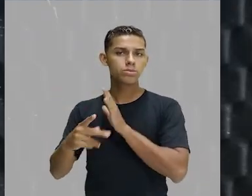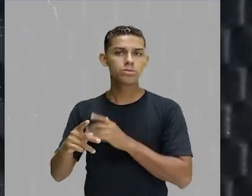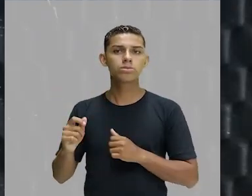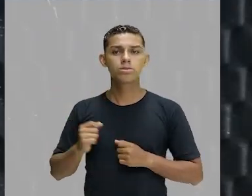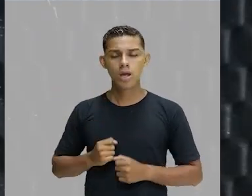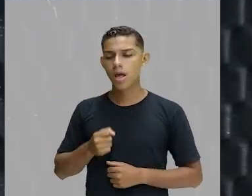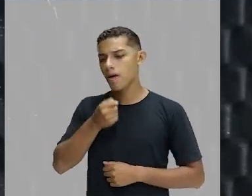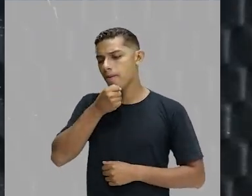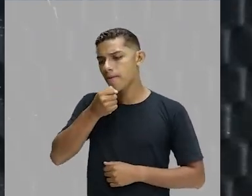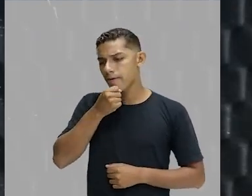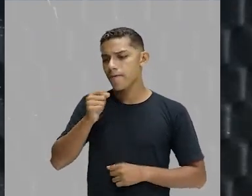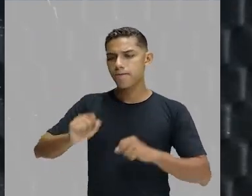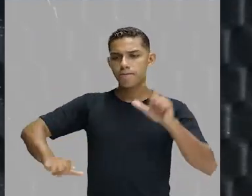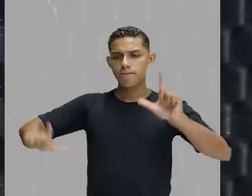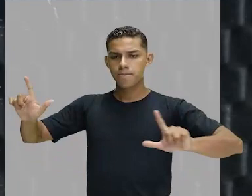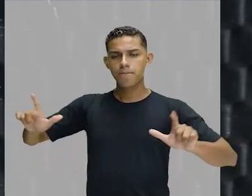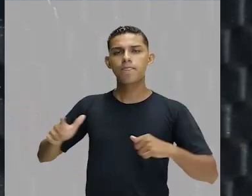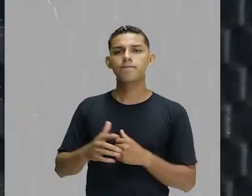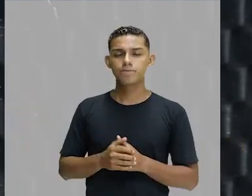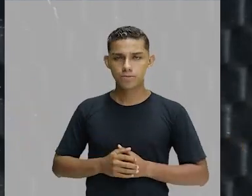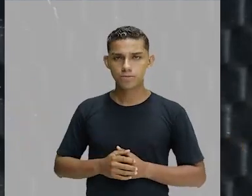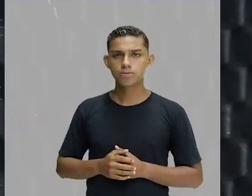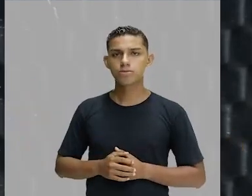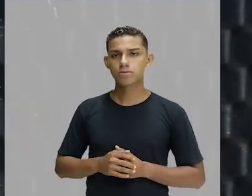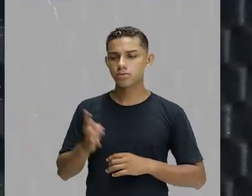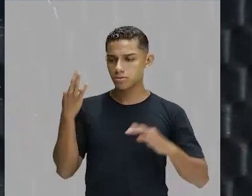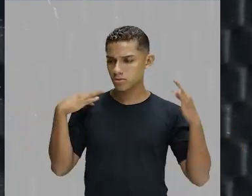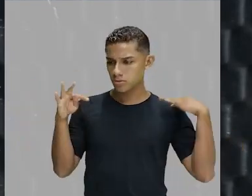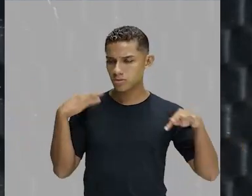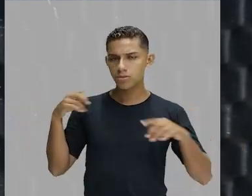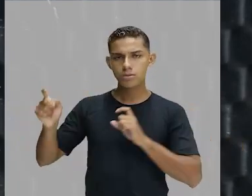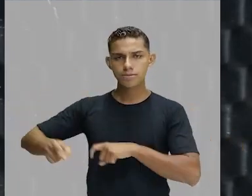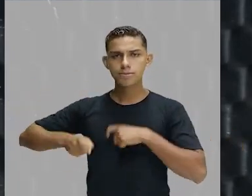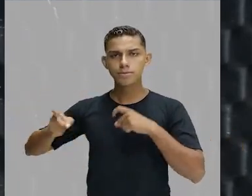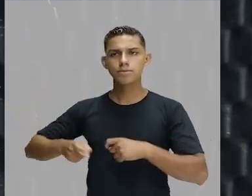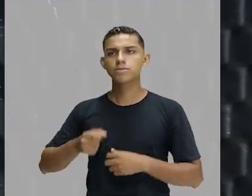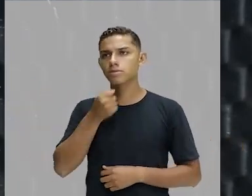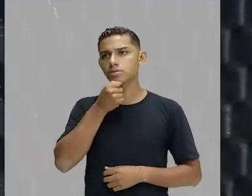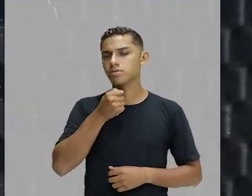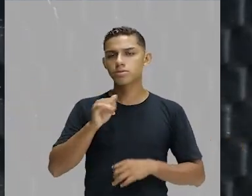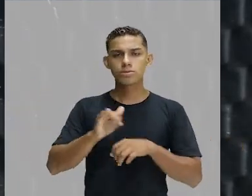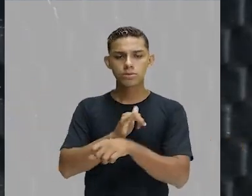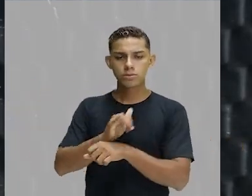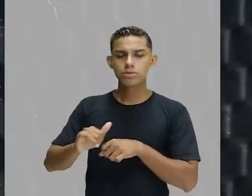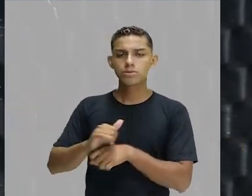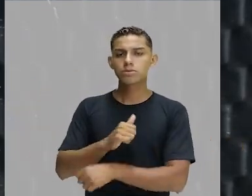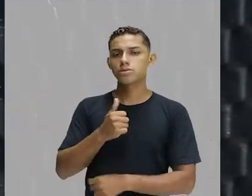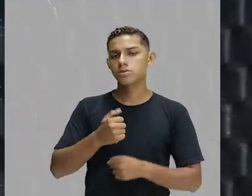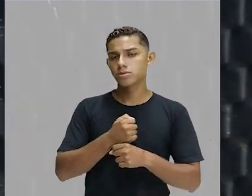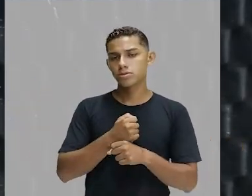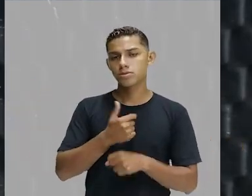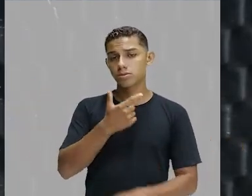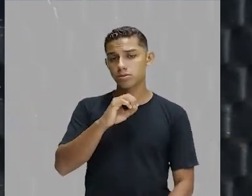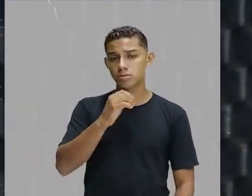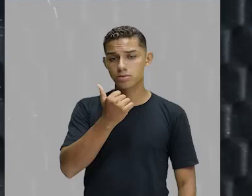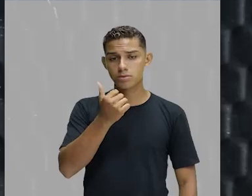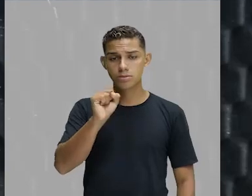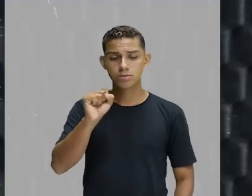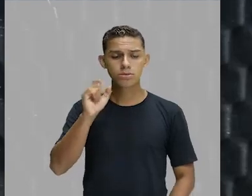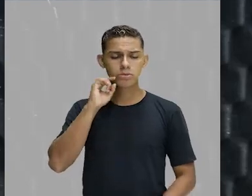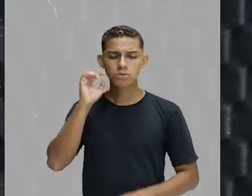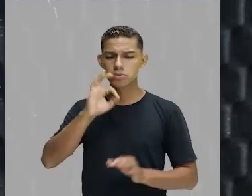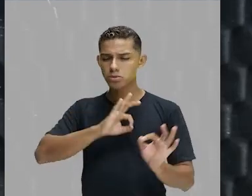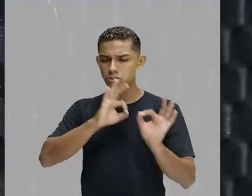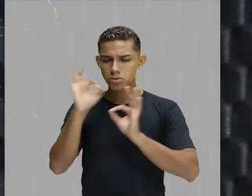uma reportagem. Coloquem Turismo Rural 2018, reportagem no YouTube, que vocês vão assistir o passo a